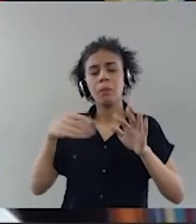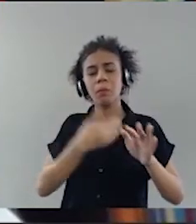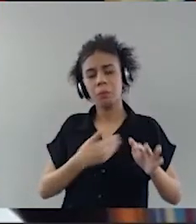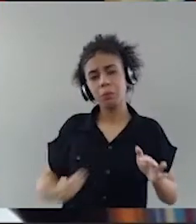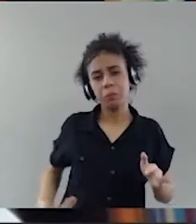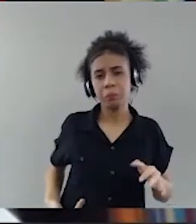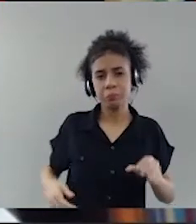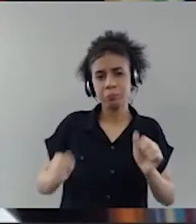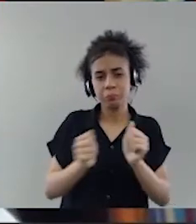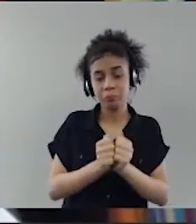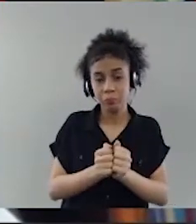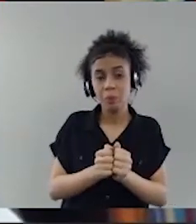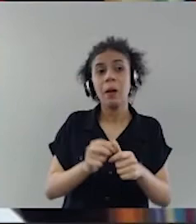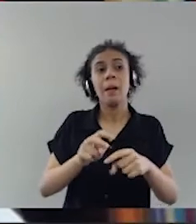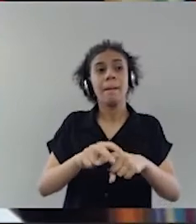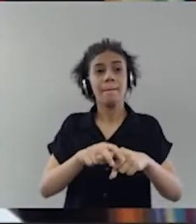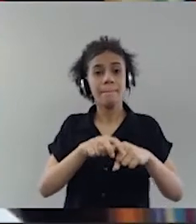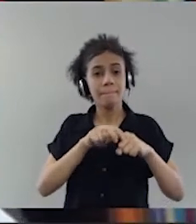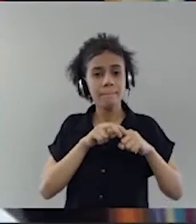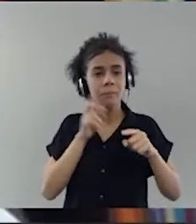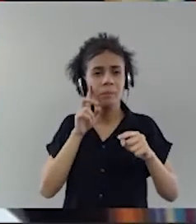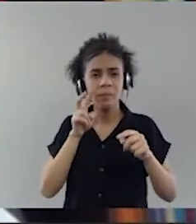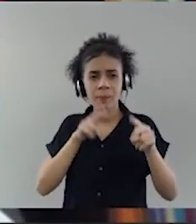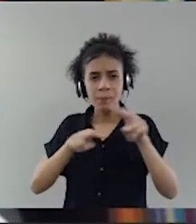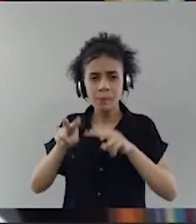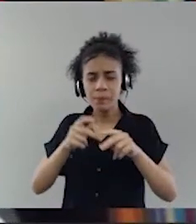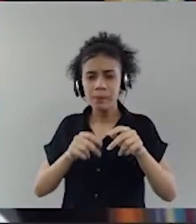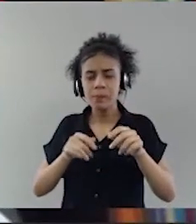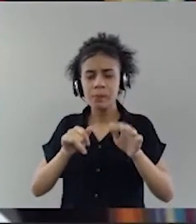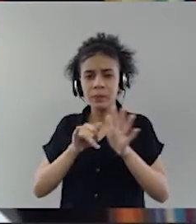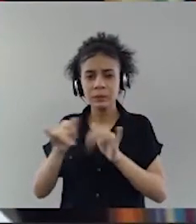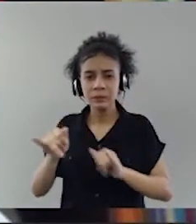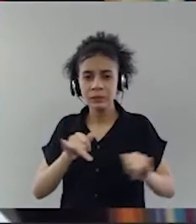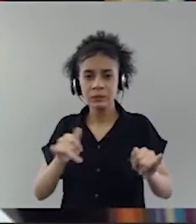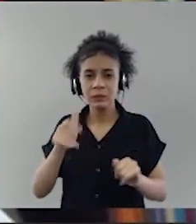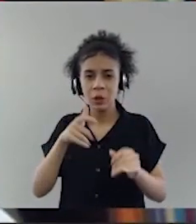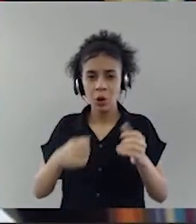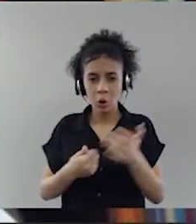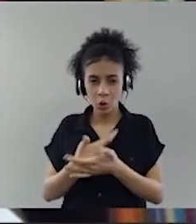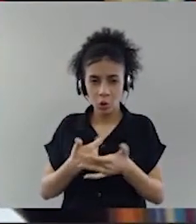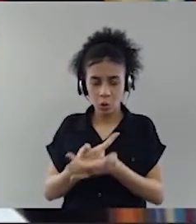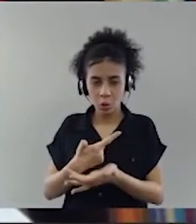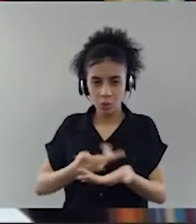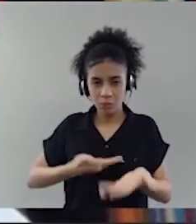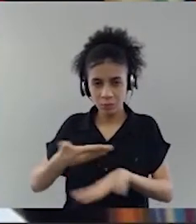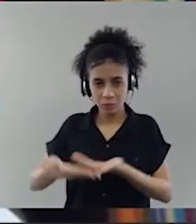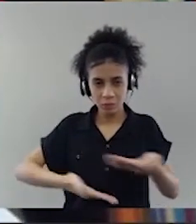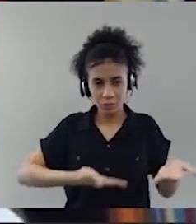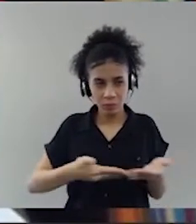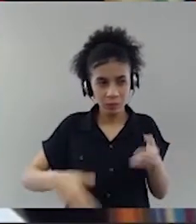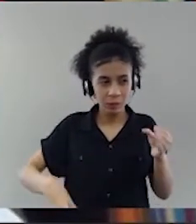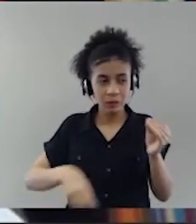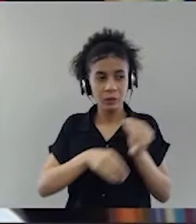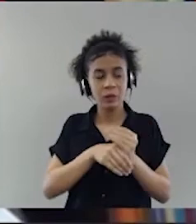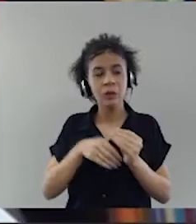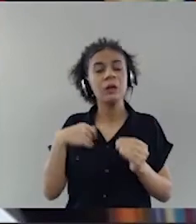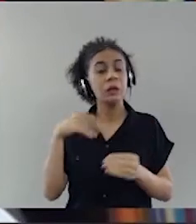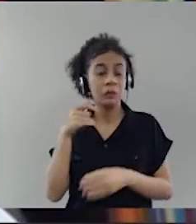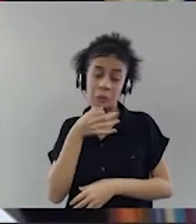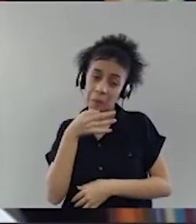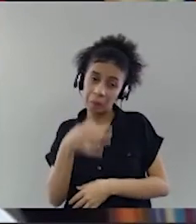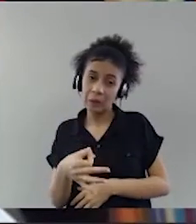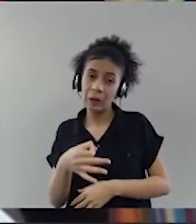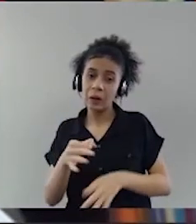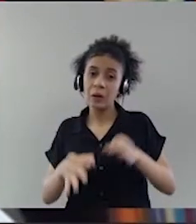fazer o diagnóstico e trazer esse incentivo a essas compras particulares, a essas compras compartilhadas, integradas, penso que os tribunais